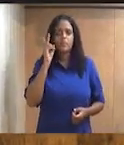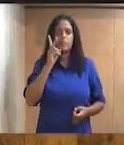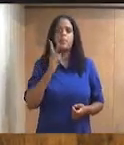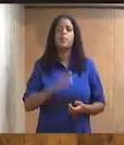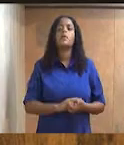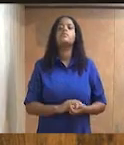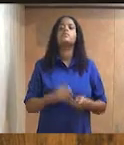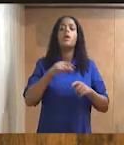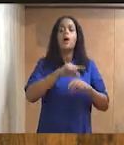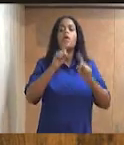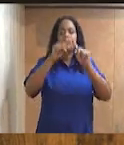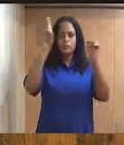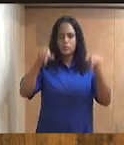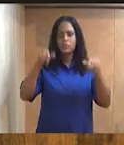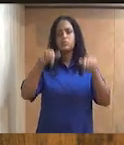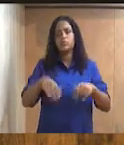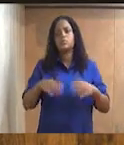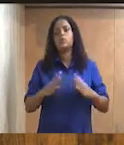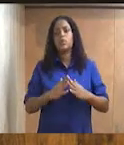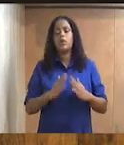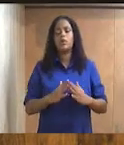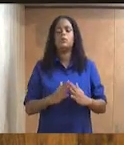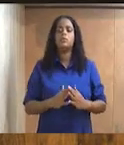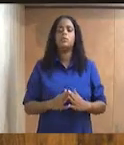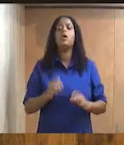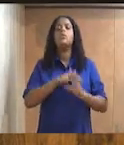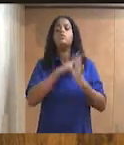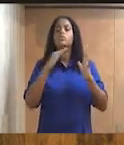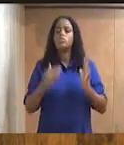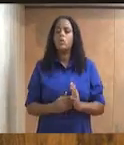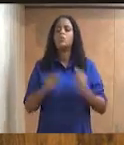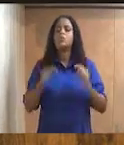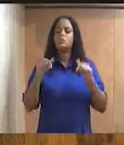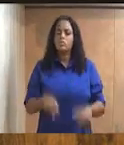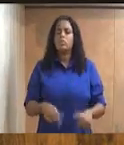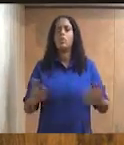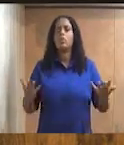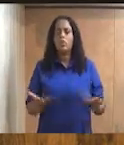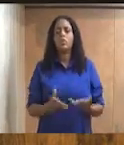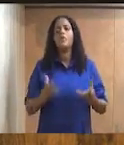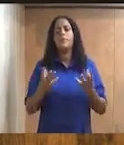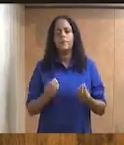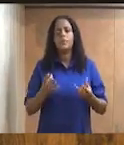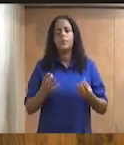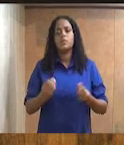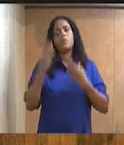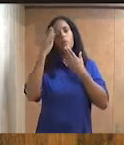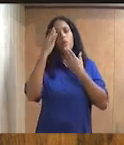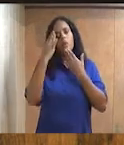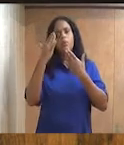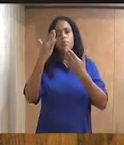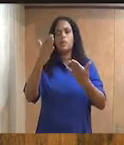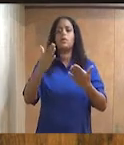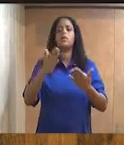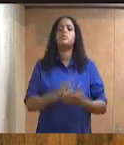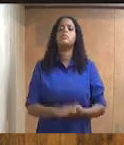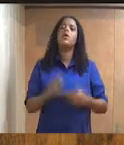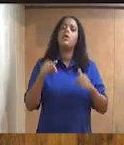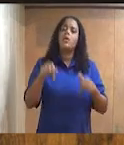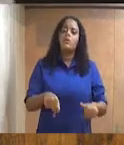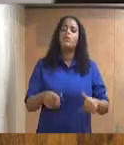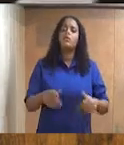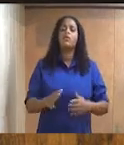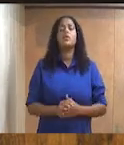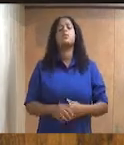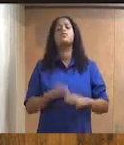funcionários desta casa e a todos que estão aqui presentes, muito obrigado pelo prestígio da vinda